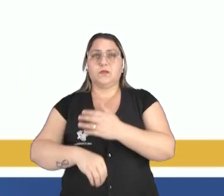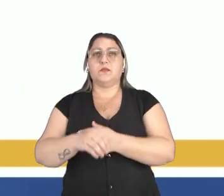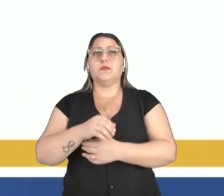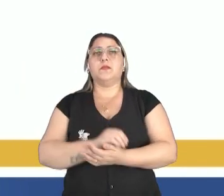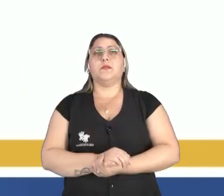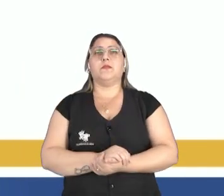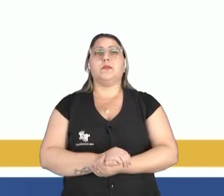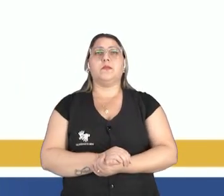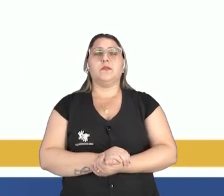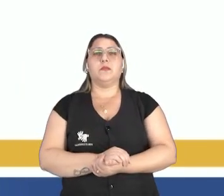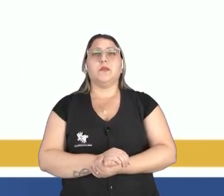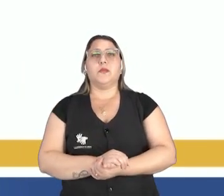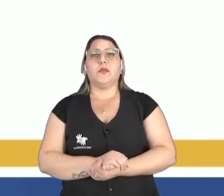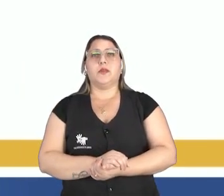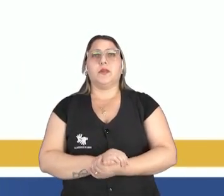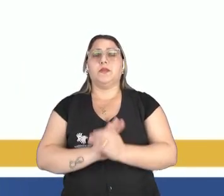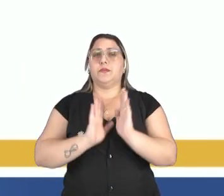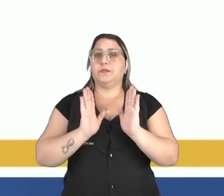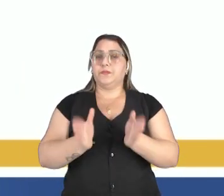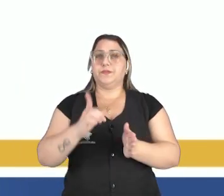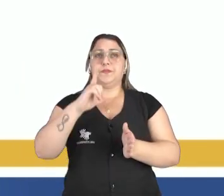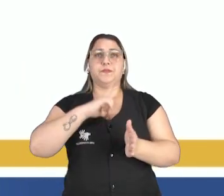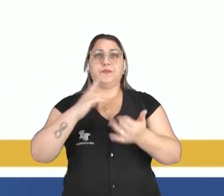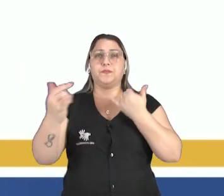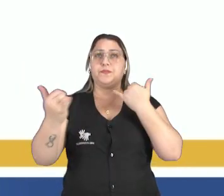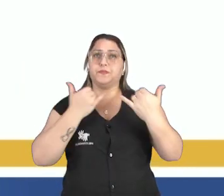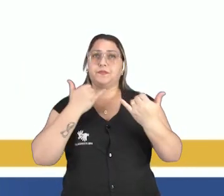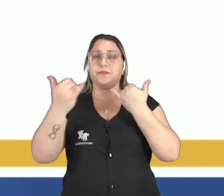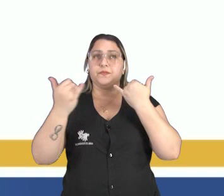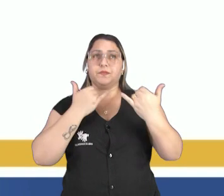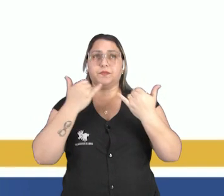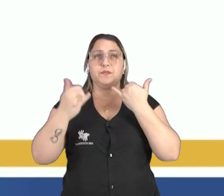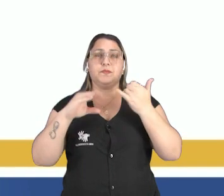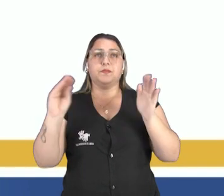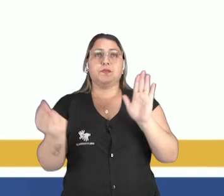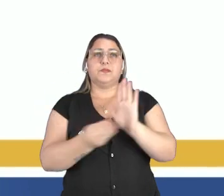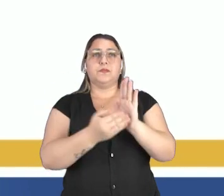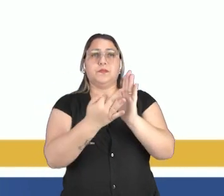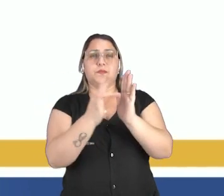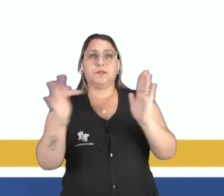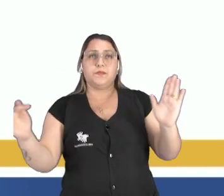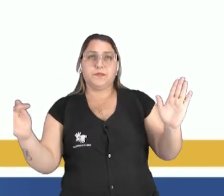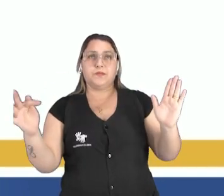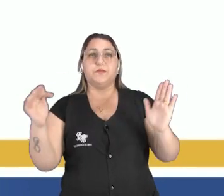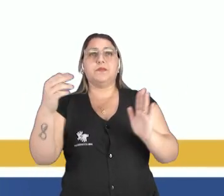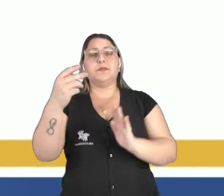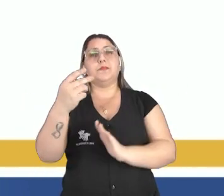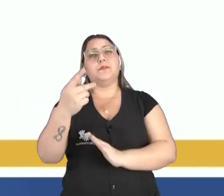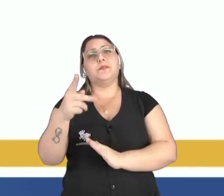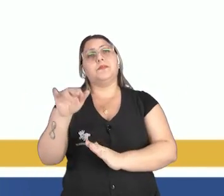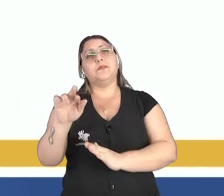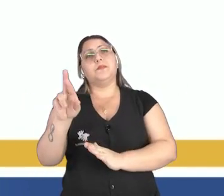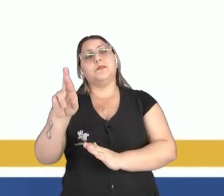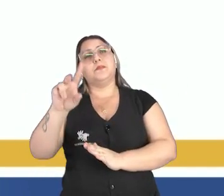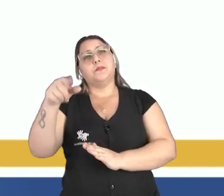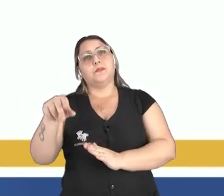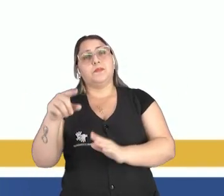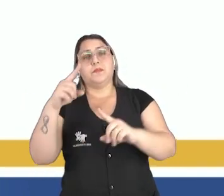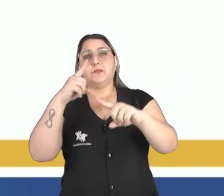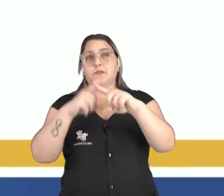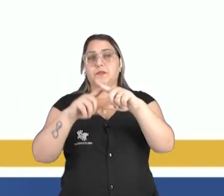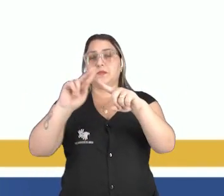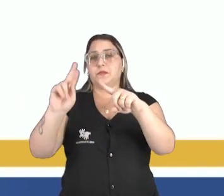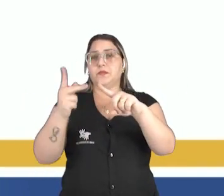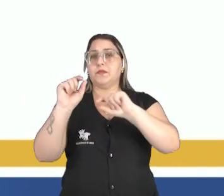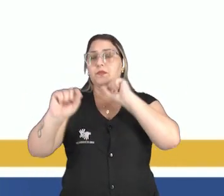volume. Então aqui, como eu já tenho as informações para jogar na fórmula do volume, que é πr² vezes h, o